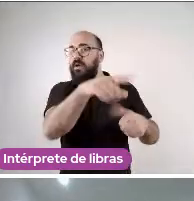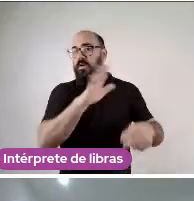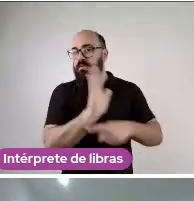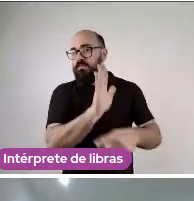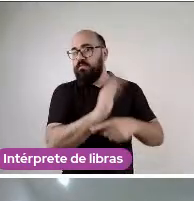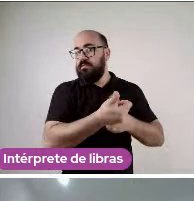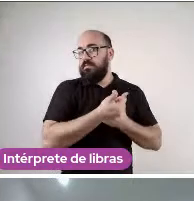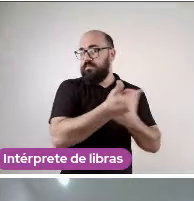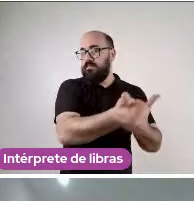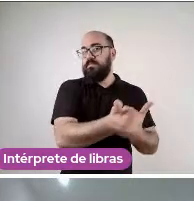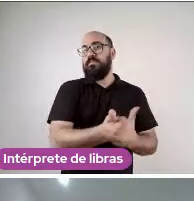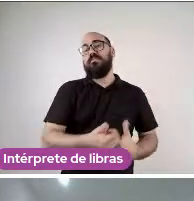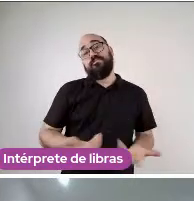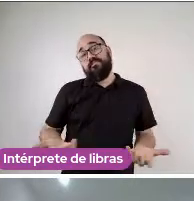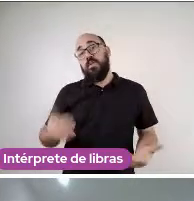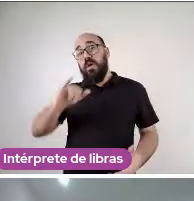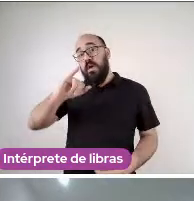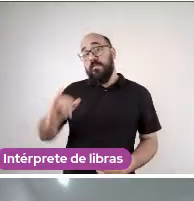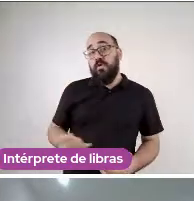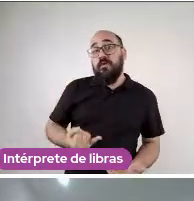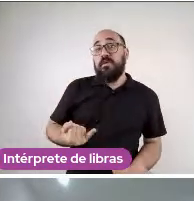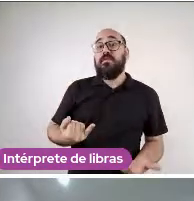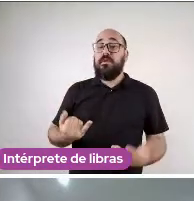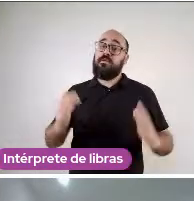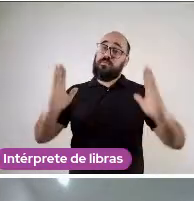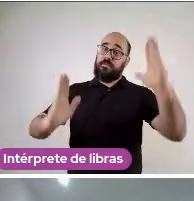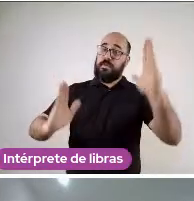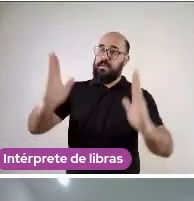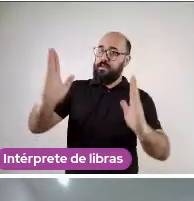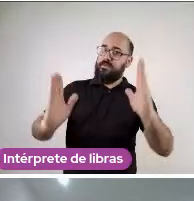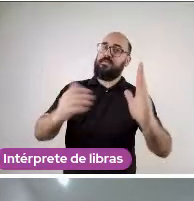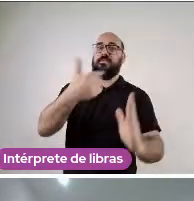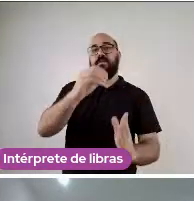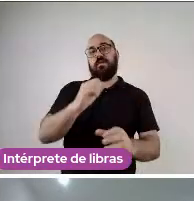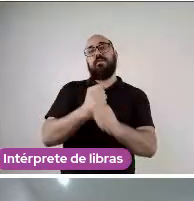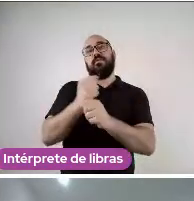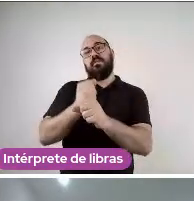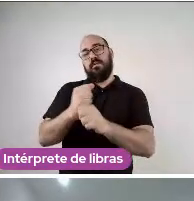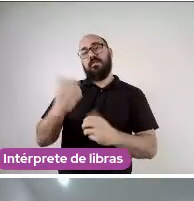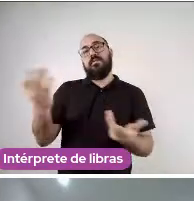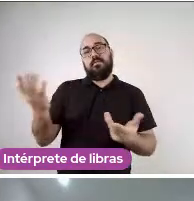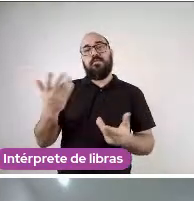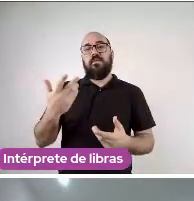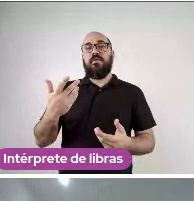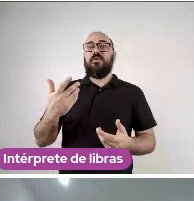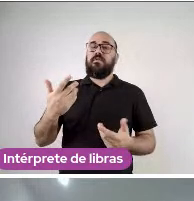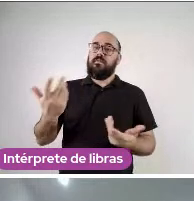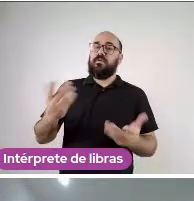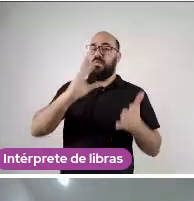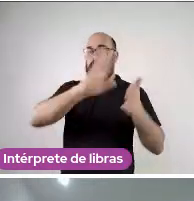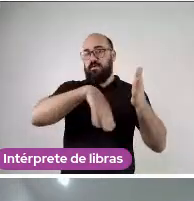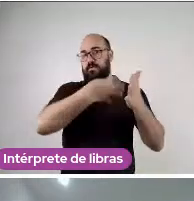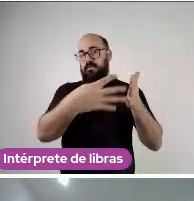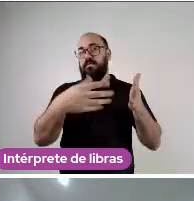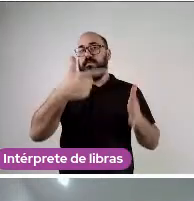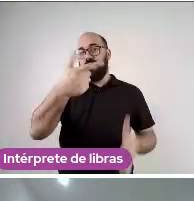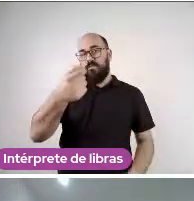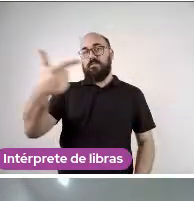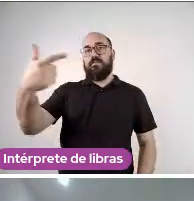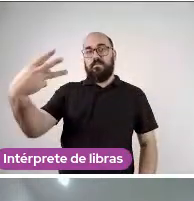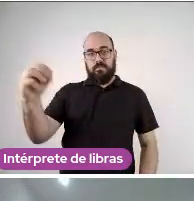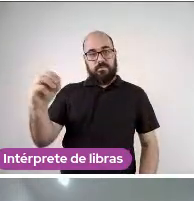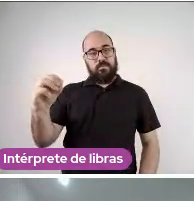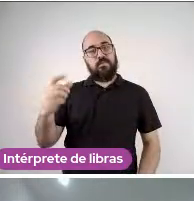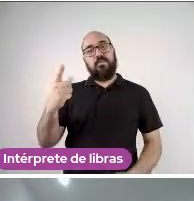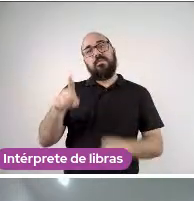aproveitando justamente também a janela de oportunidade, tanto do ODS 14 quanto da década do oceano. Então,